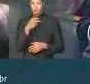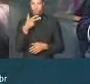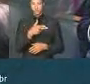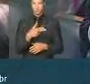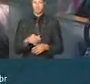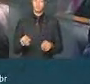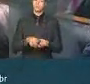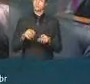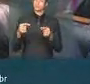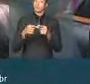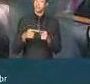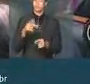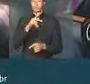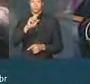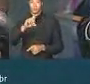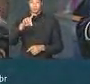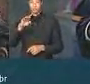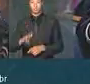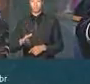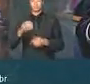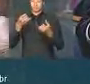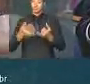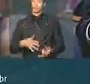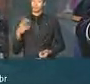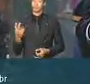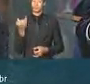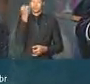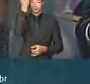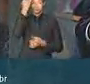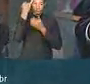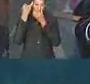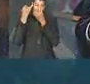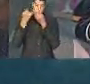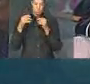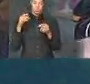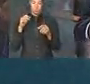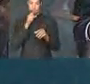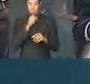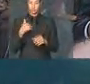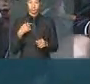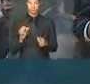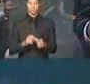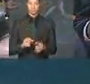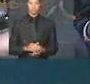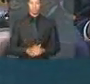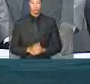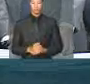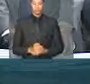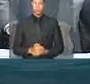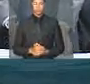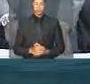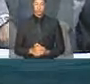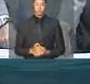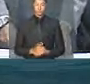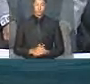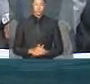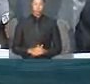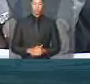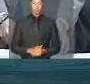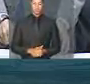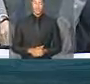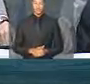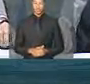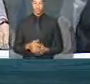de um acordo que o PSDB julga extremamente importante essa ponderação que eu estou fazendo presidente só um esclarecimento